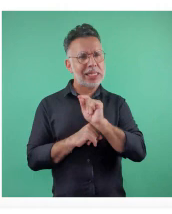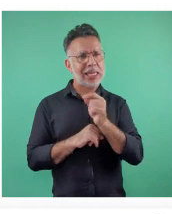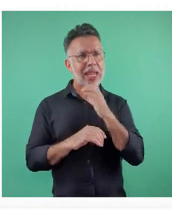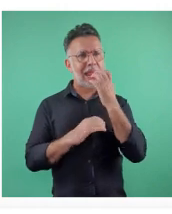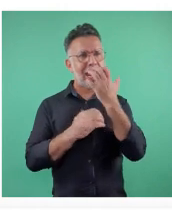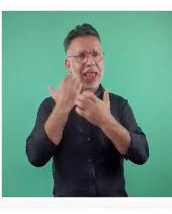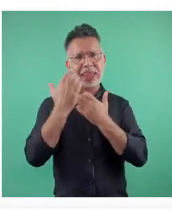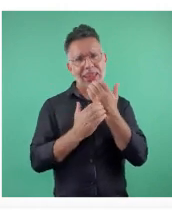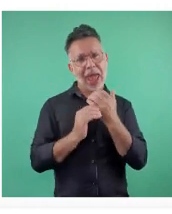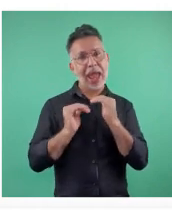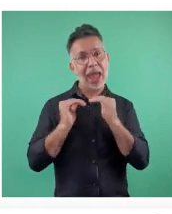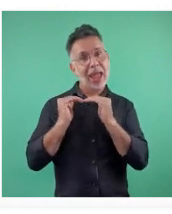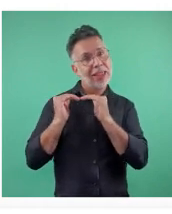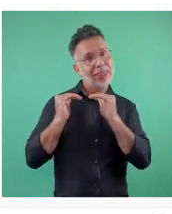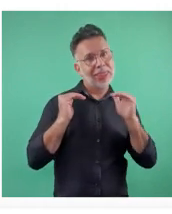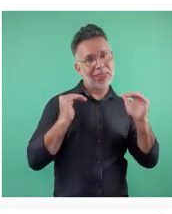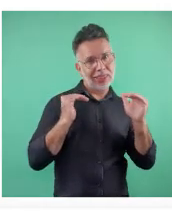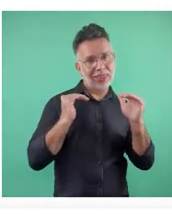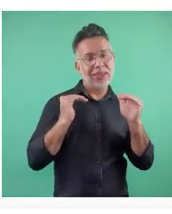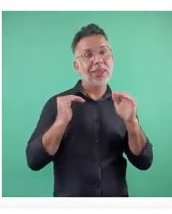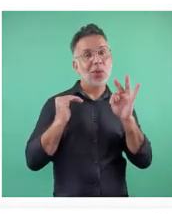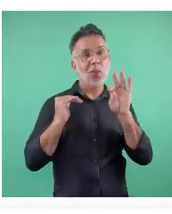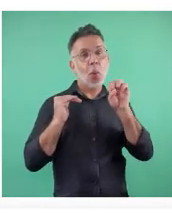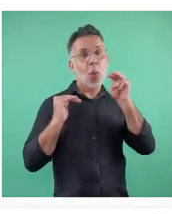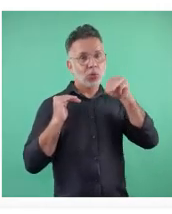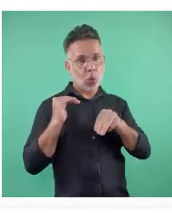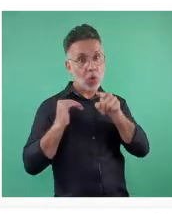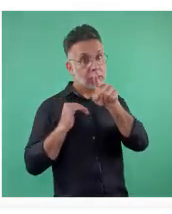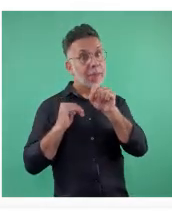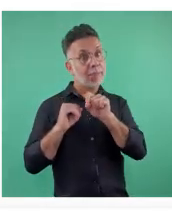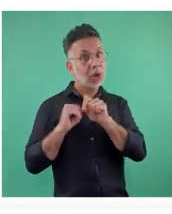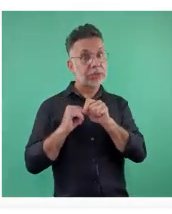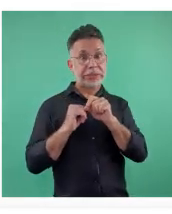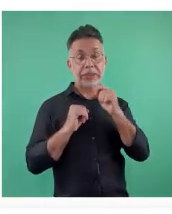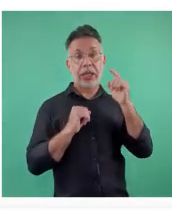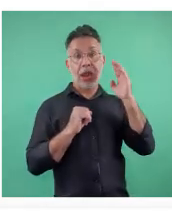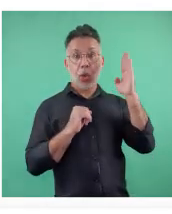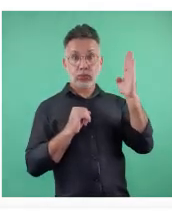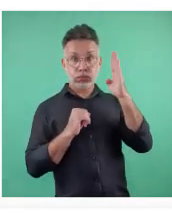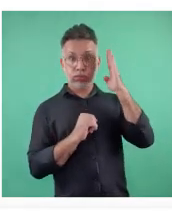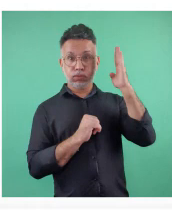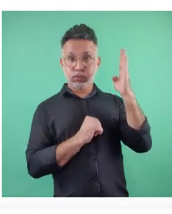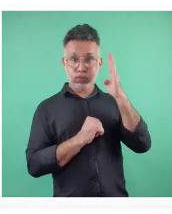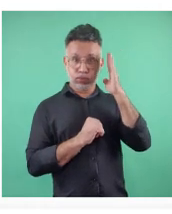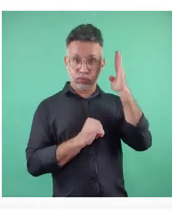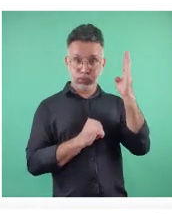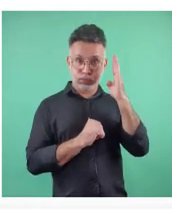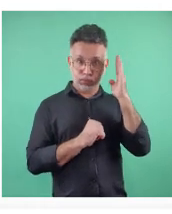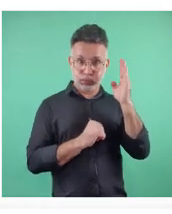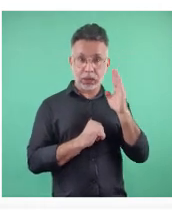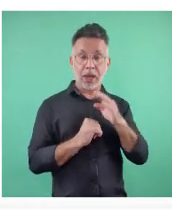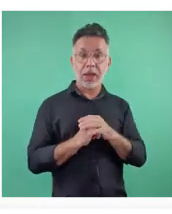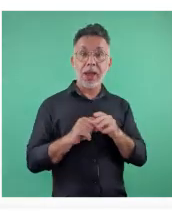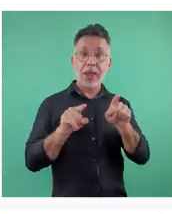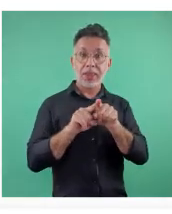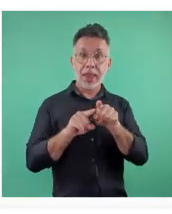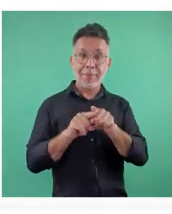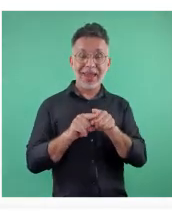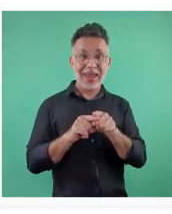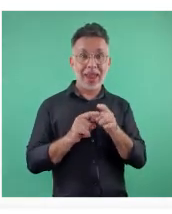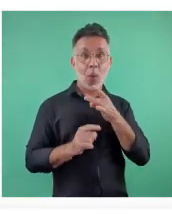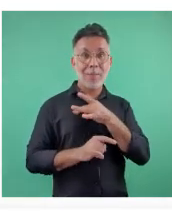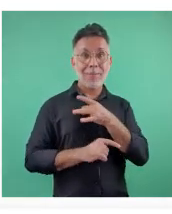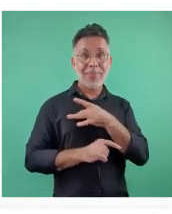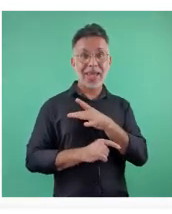dentro do tom, né? Você ainda pode ter vertigem e desequilíbrio, tonturas, e a fonofobia, que é o medo de